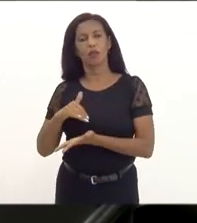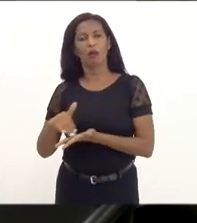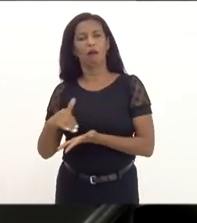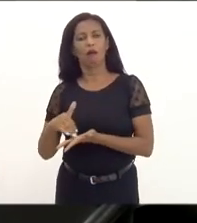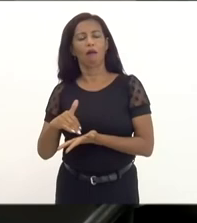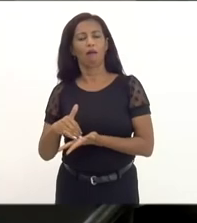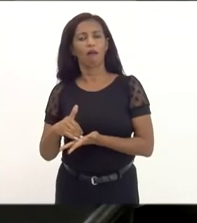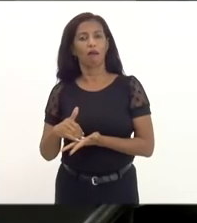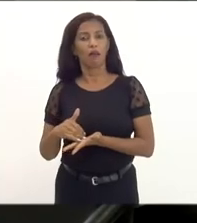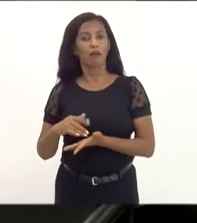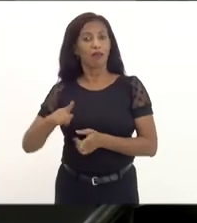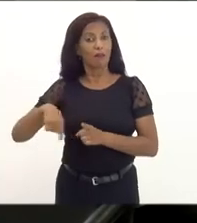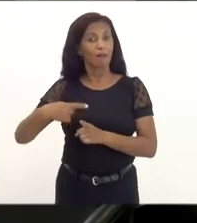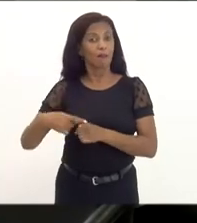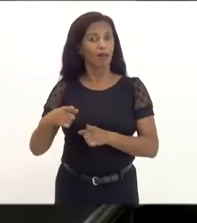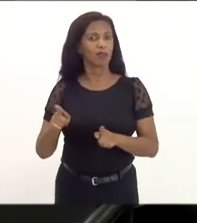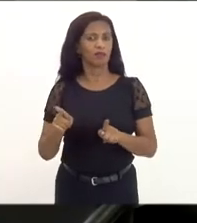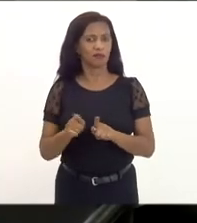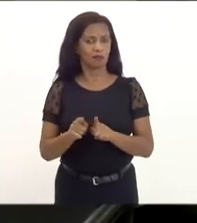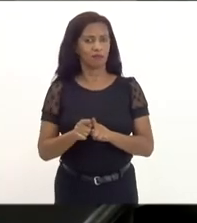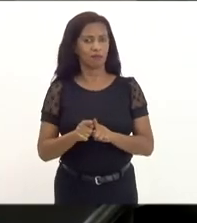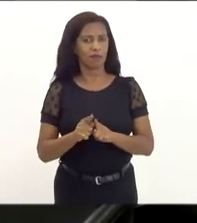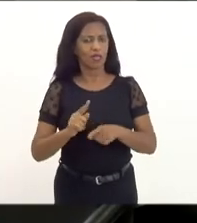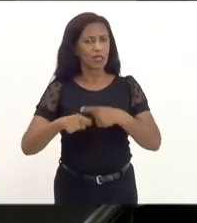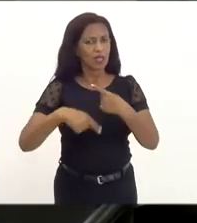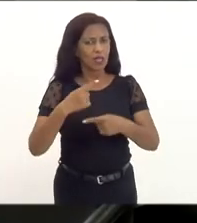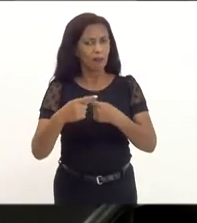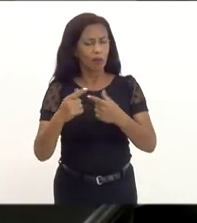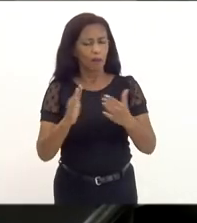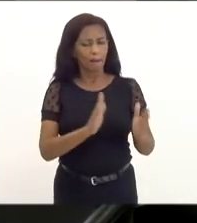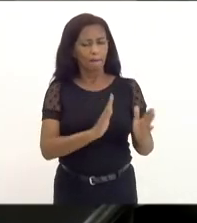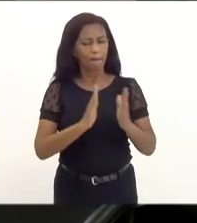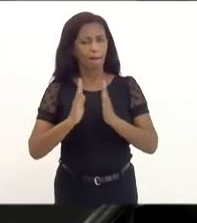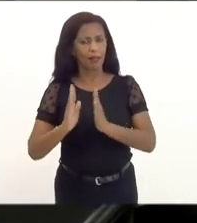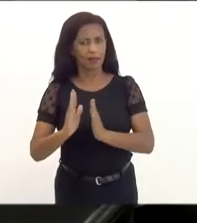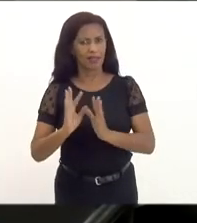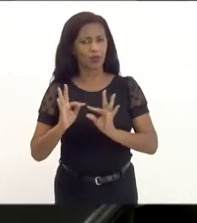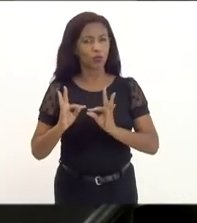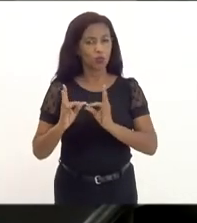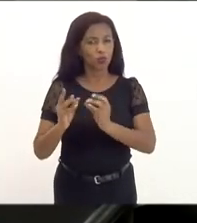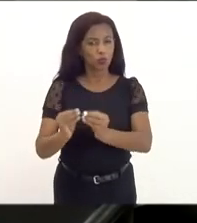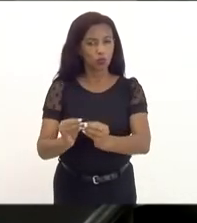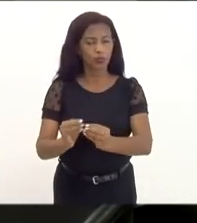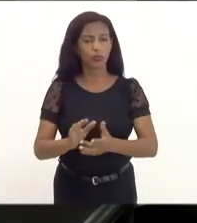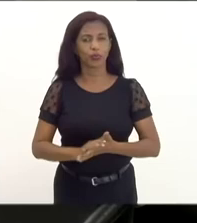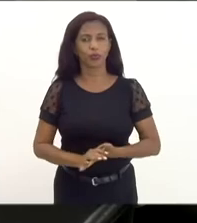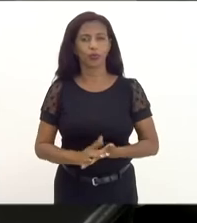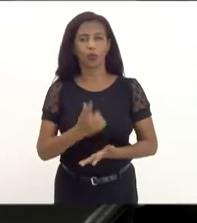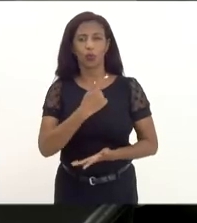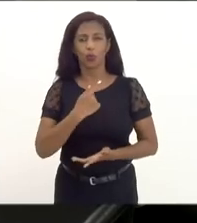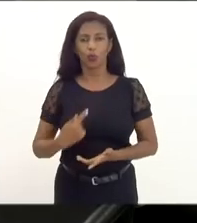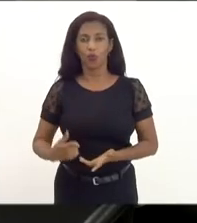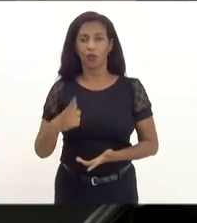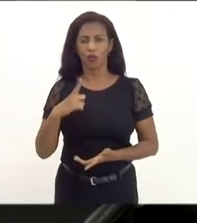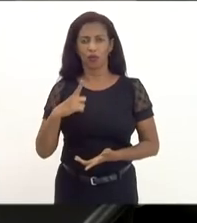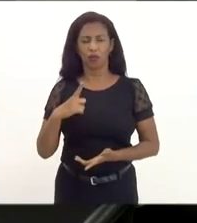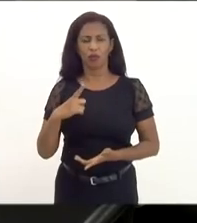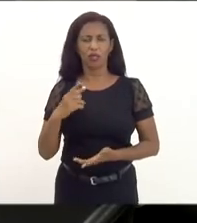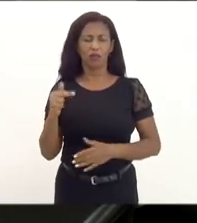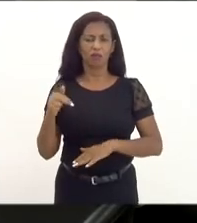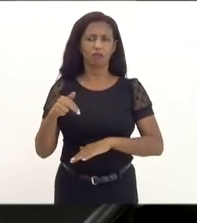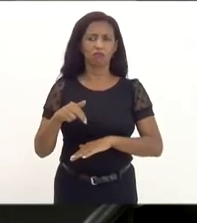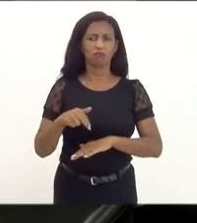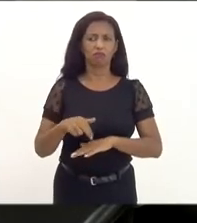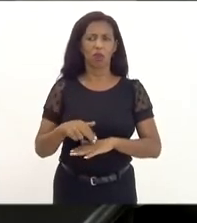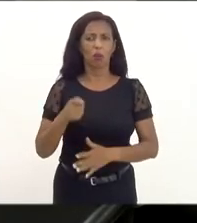e mais do que isso depois que nós passamos por esse processo todo o governador tem colocado